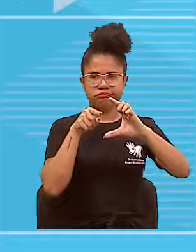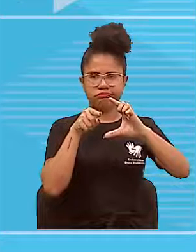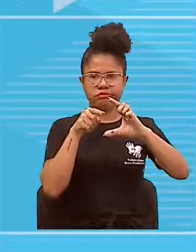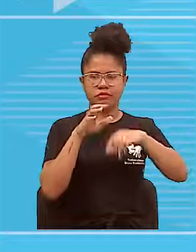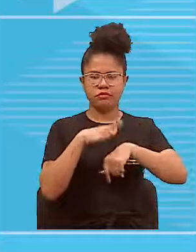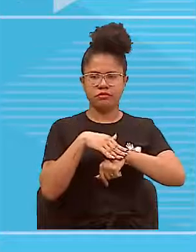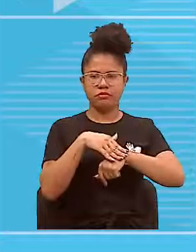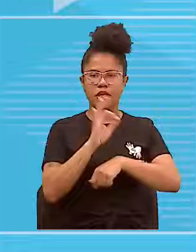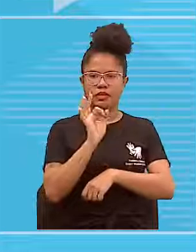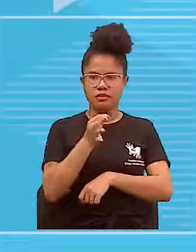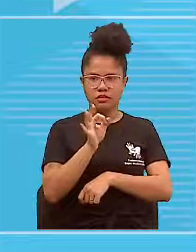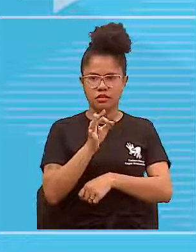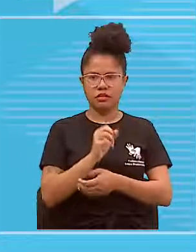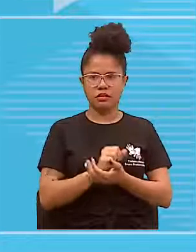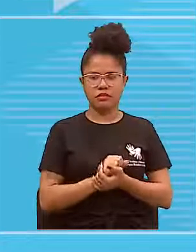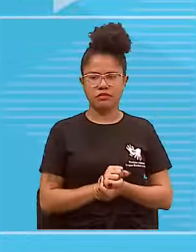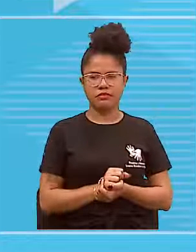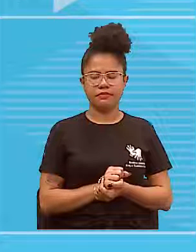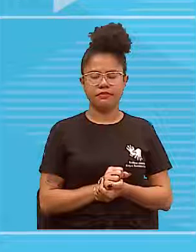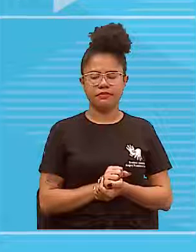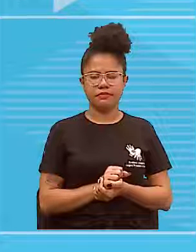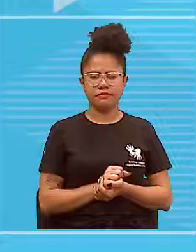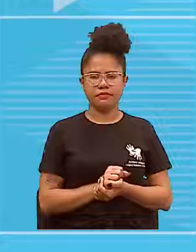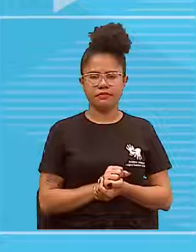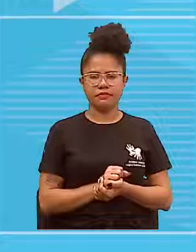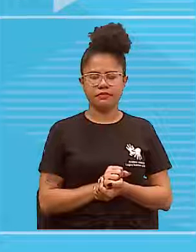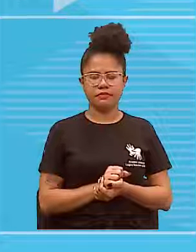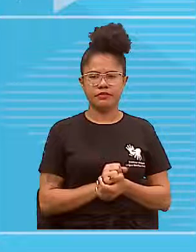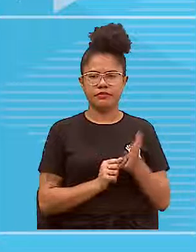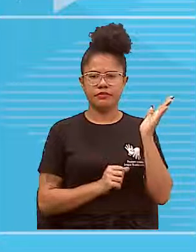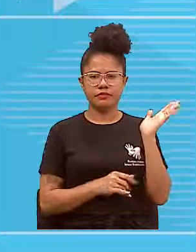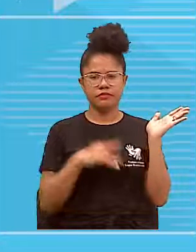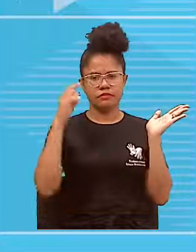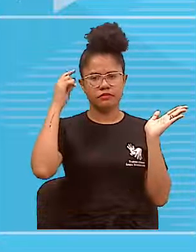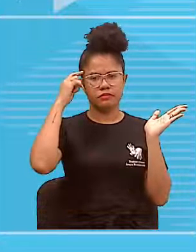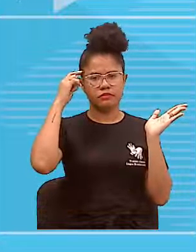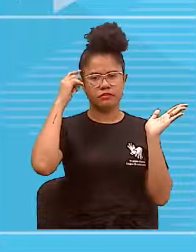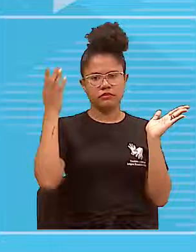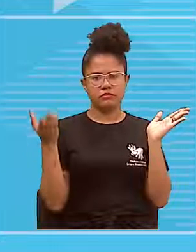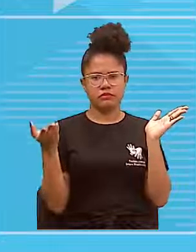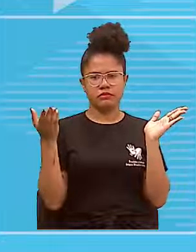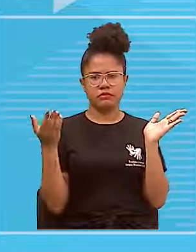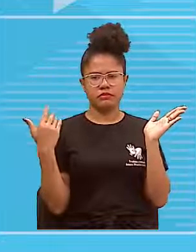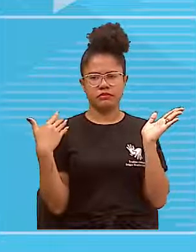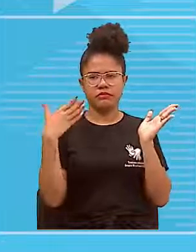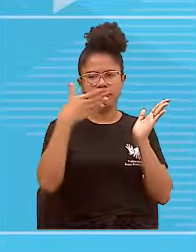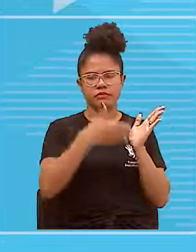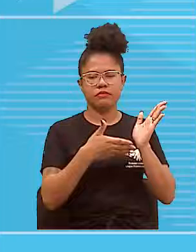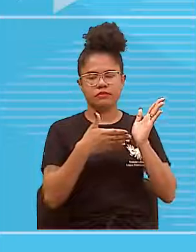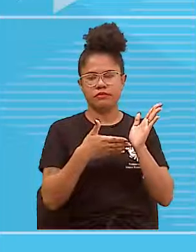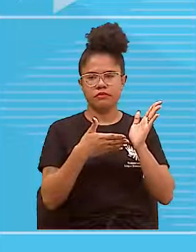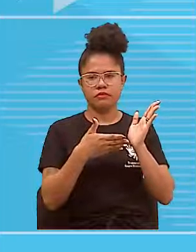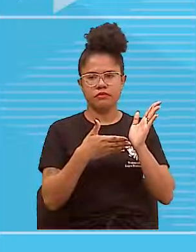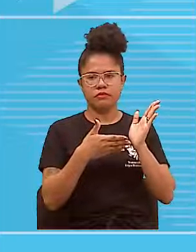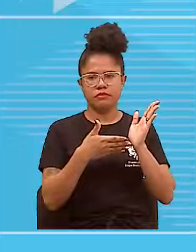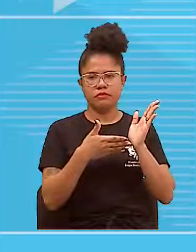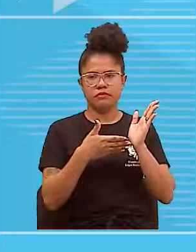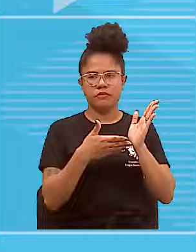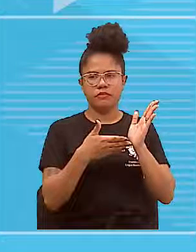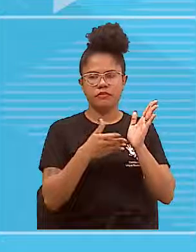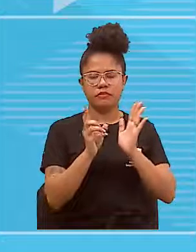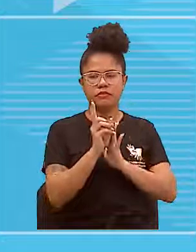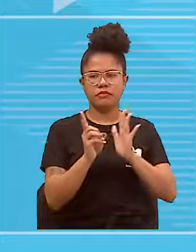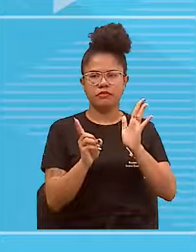fica. É mais ou menos essa ideia que é voltada dentro da matemática, da estatística. Então, esse